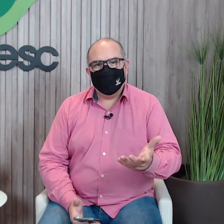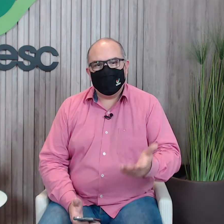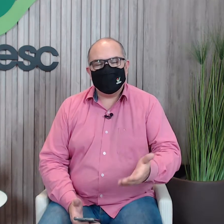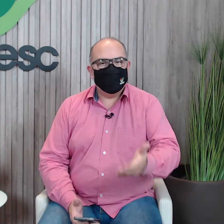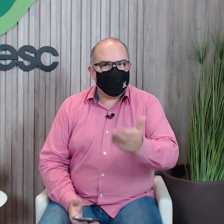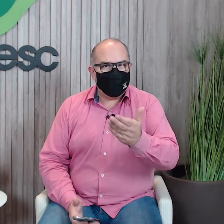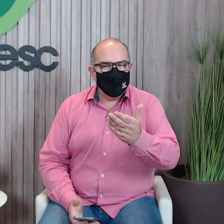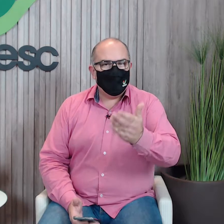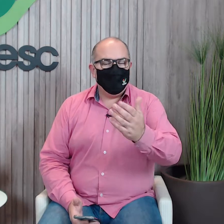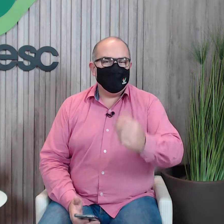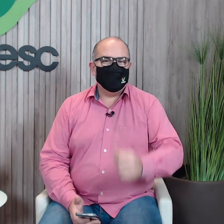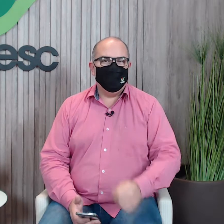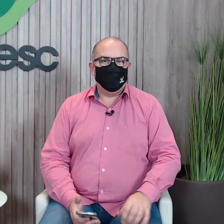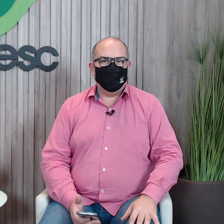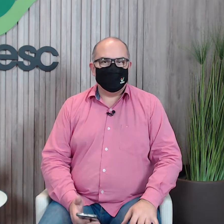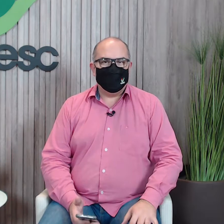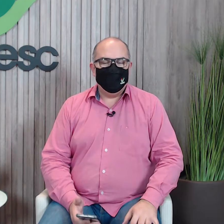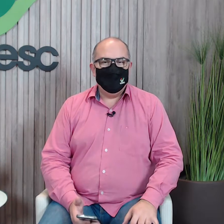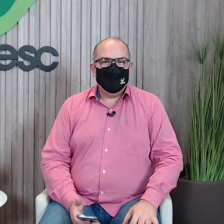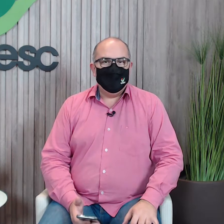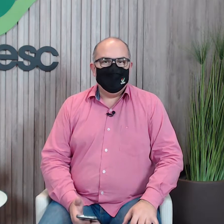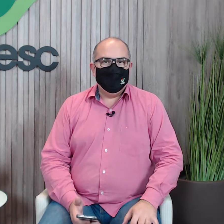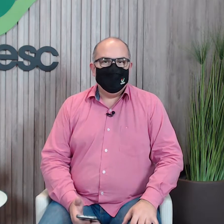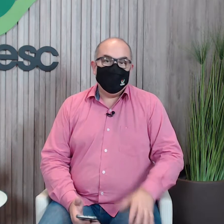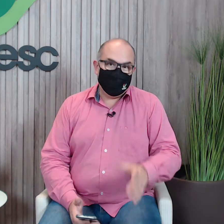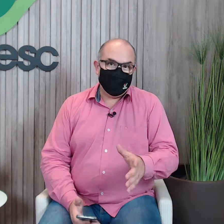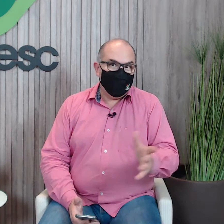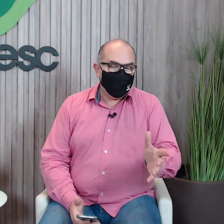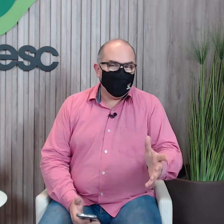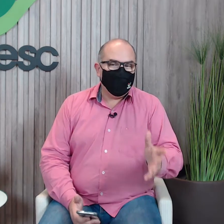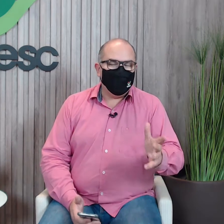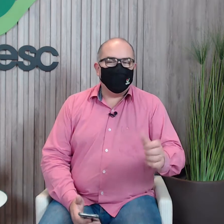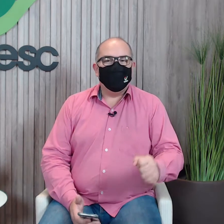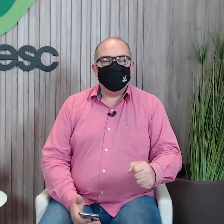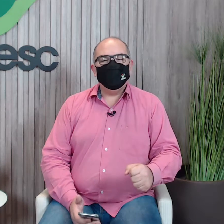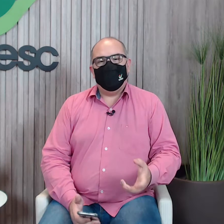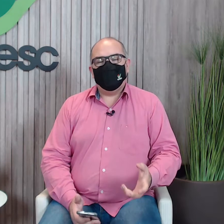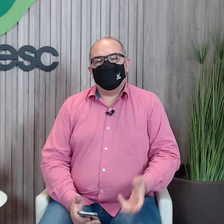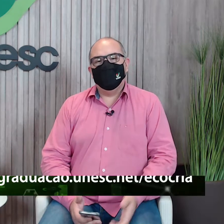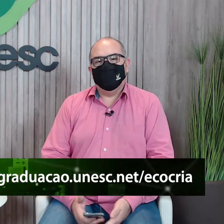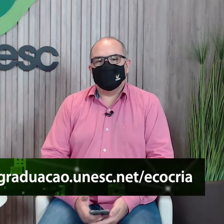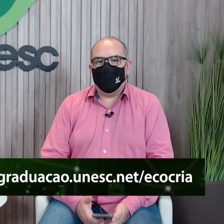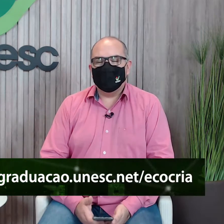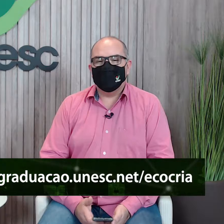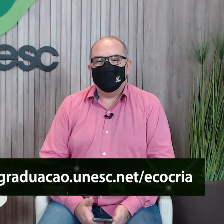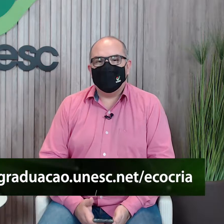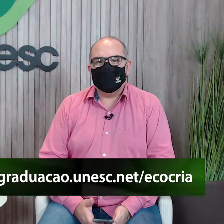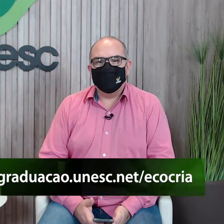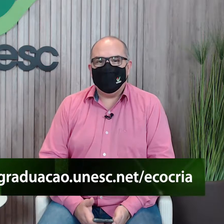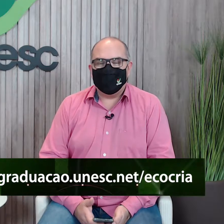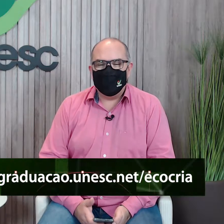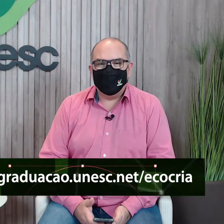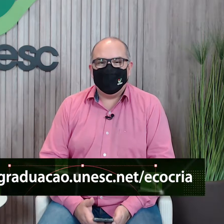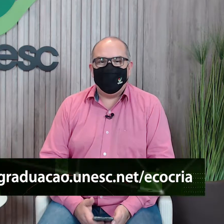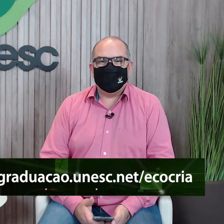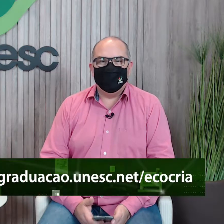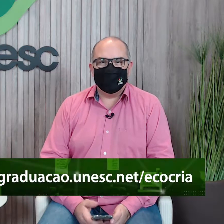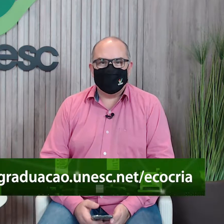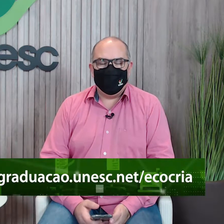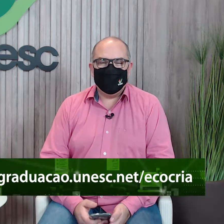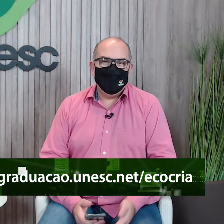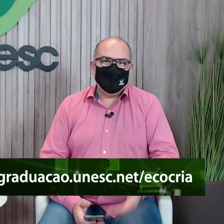aqui da Unesc entregar conhecimento para você. E este, lembro, é um programa da Ecocria, a Escola de Comunicação Criativa da